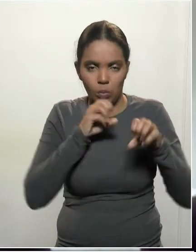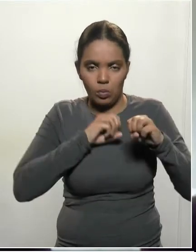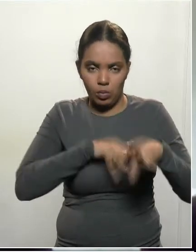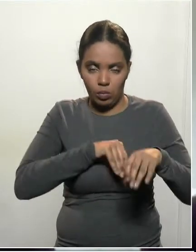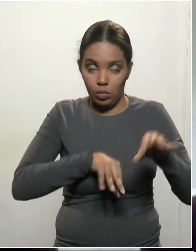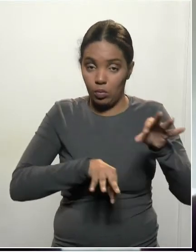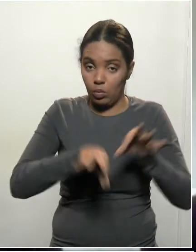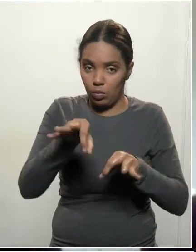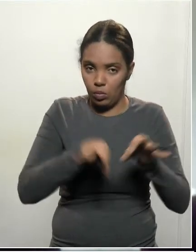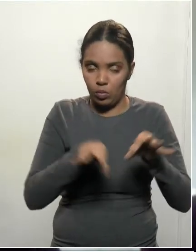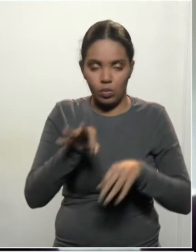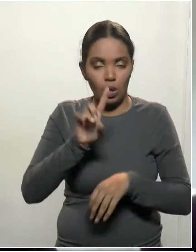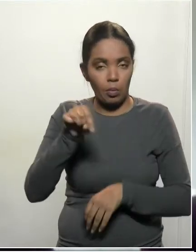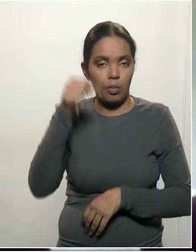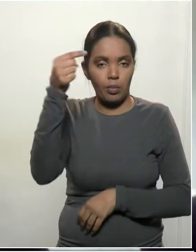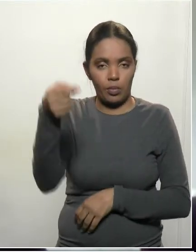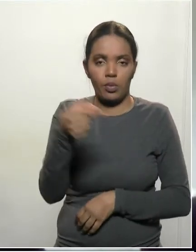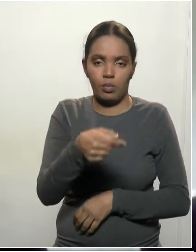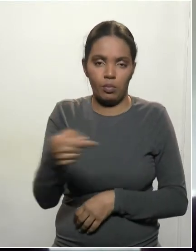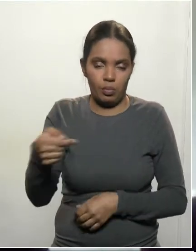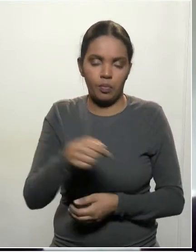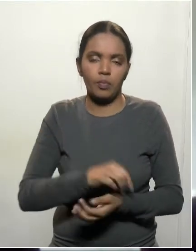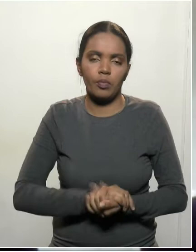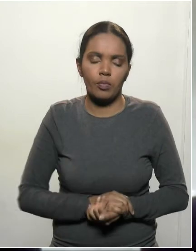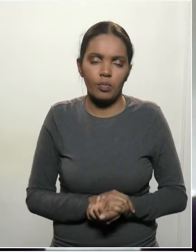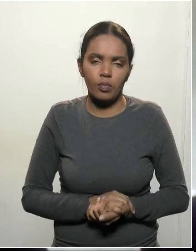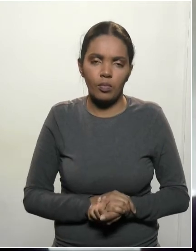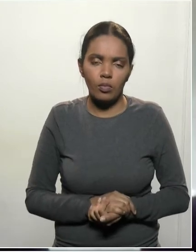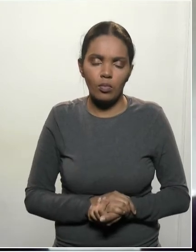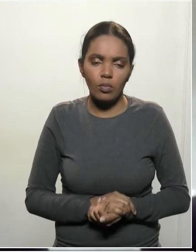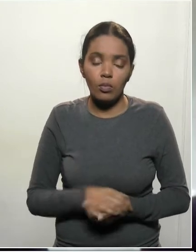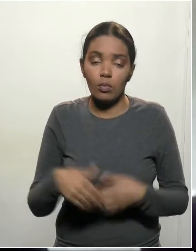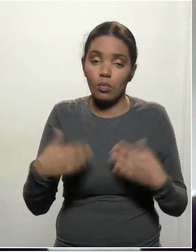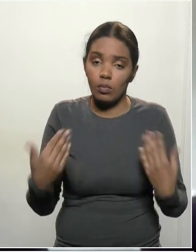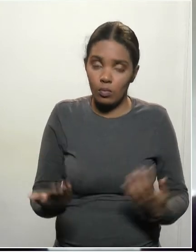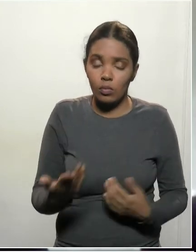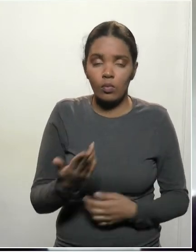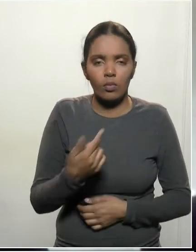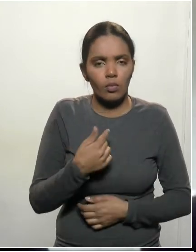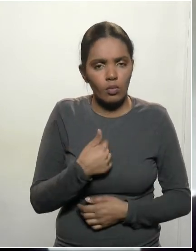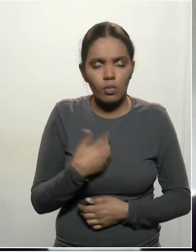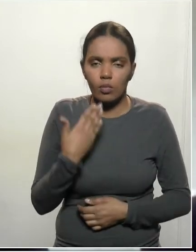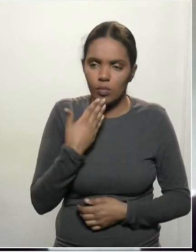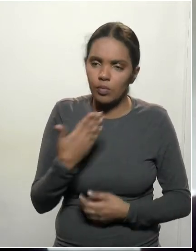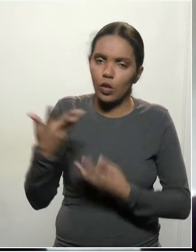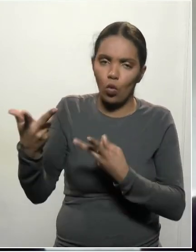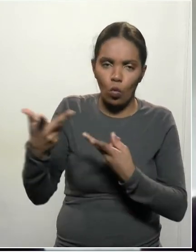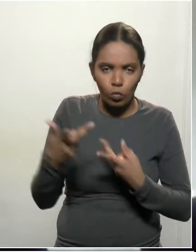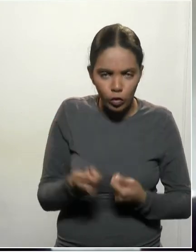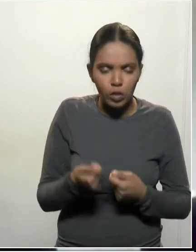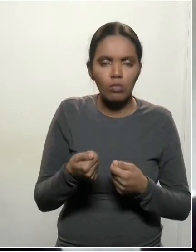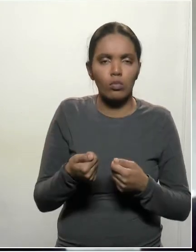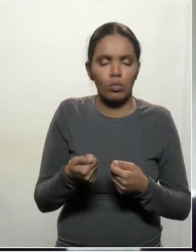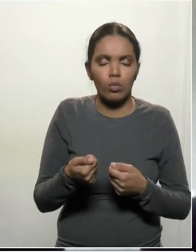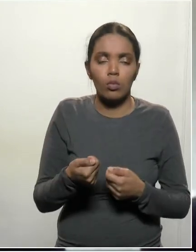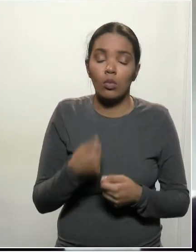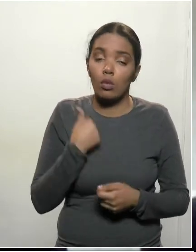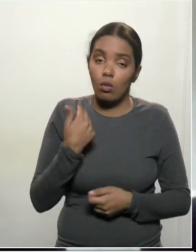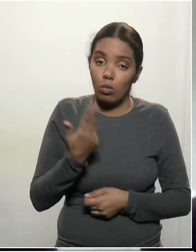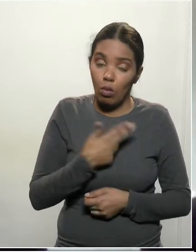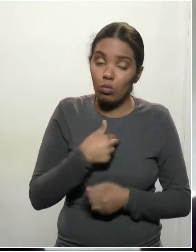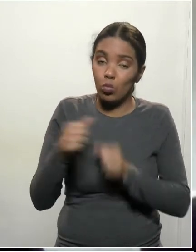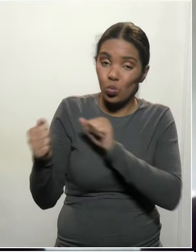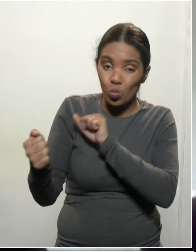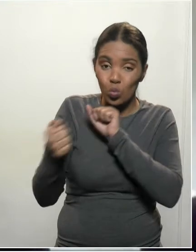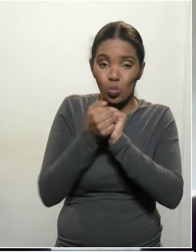está organizando para a próxima semana. Então, fica aqui este convite, este apelo, para que possamos